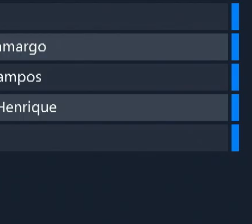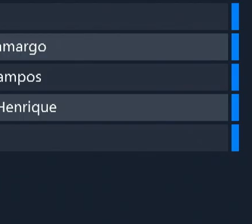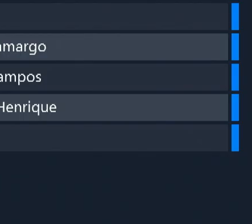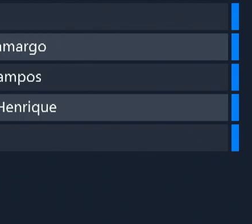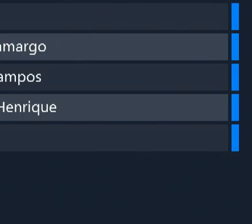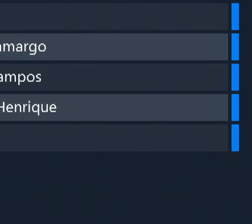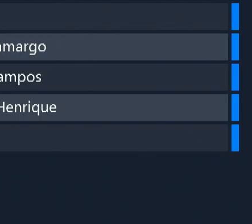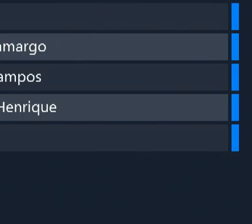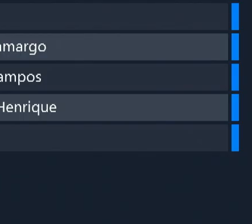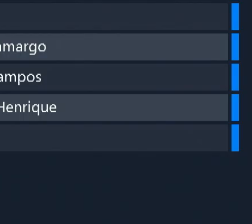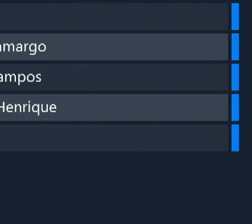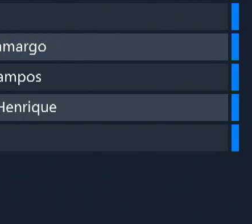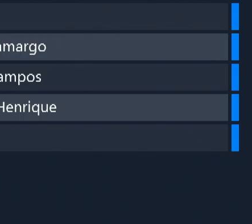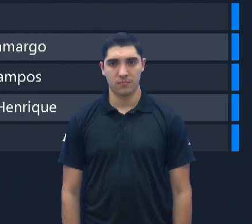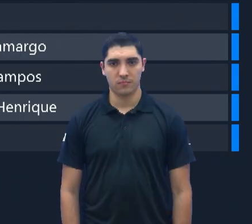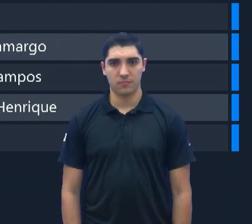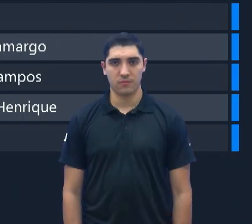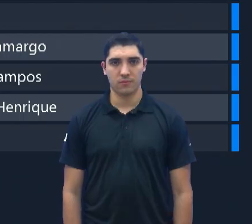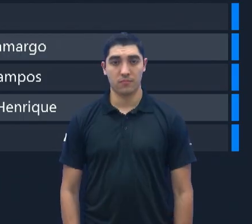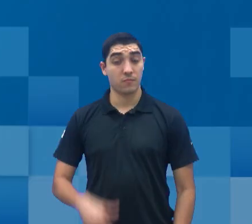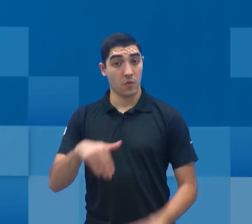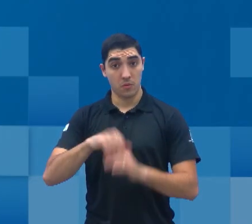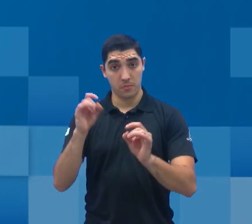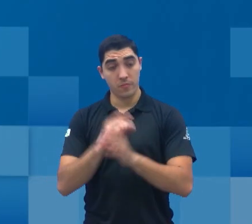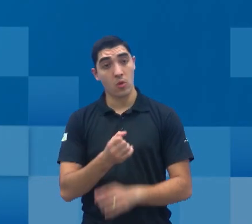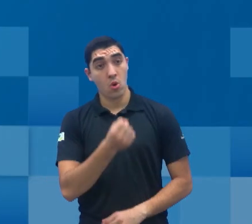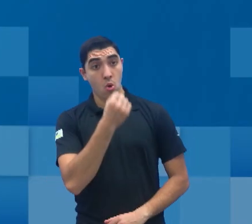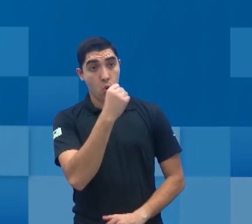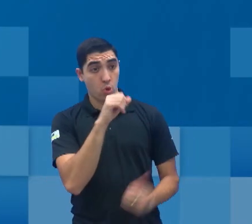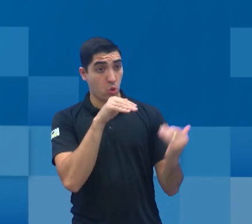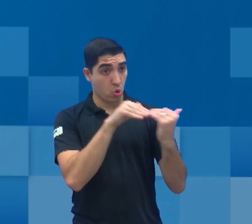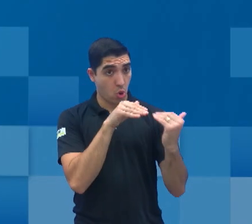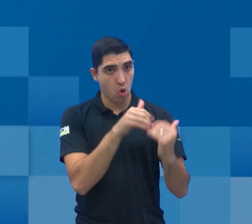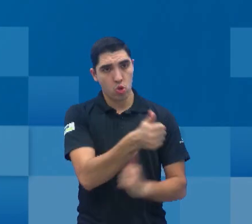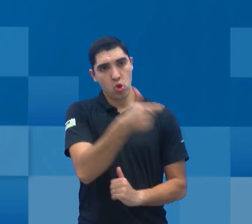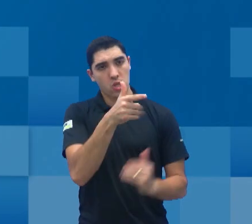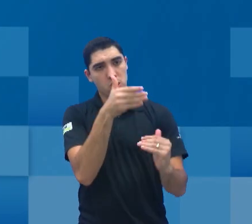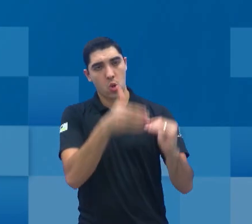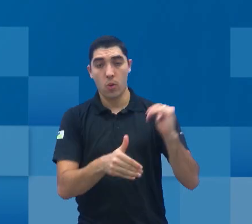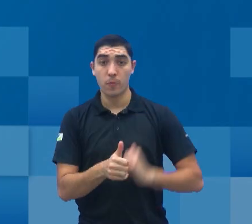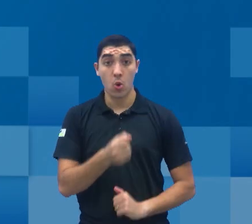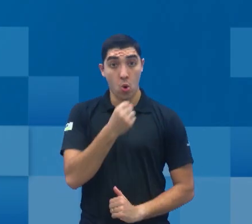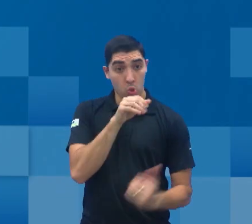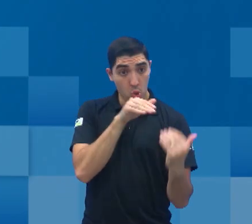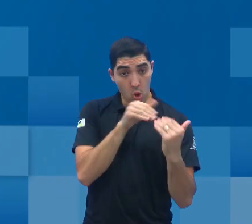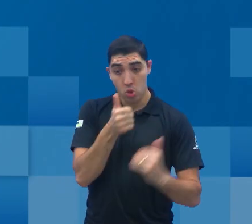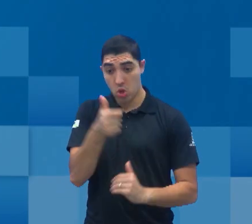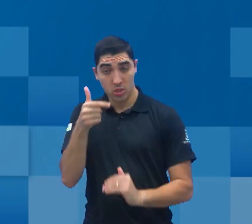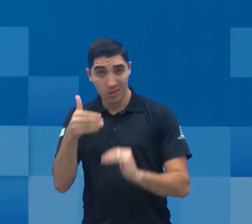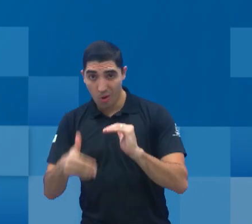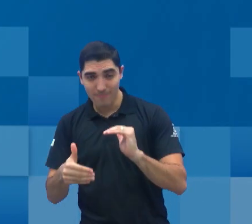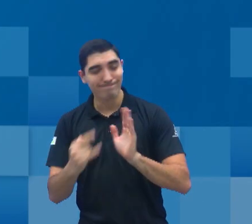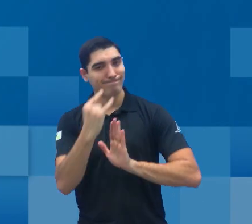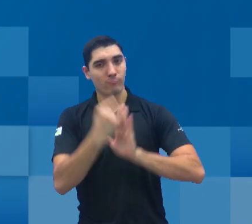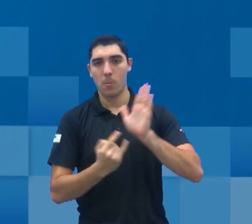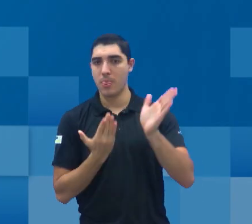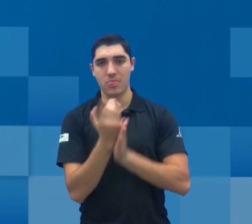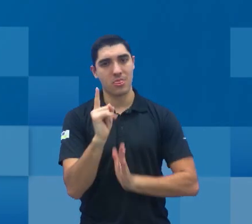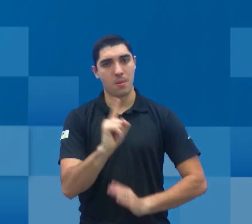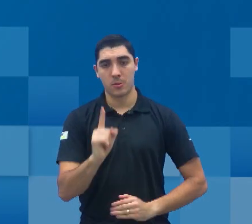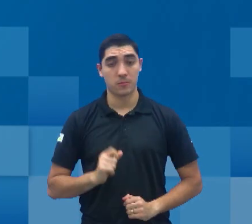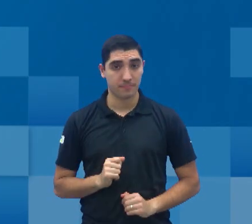Encerrada a votação. 8 votos favoráveis, 12 votos contrários. Com 8 votos favoráveis, 12 votos contrários, o requerimento está